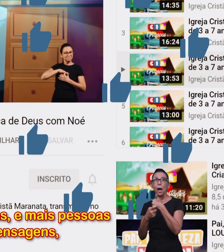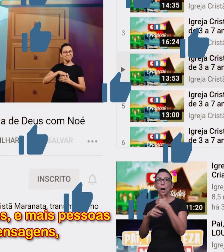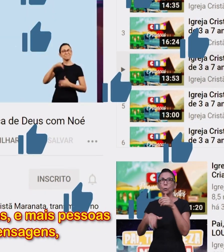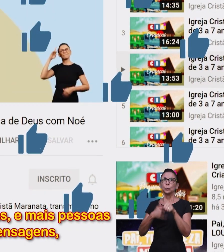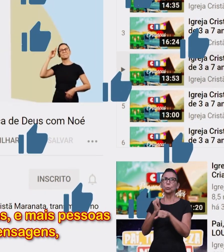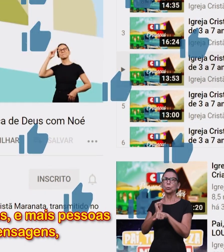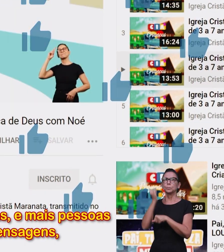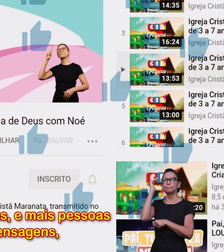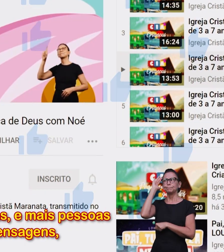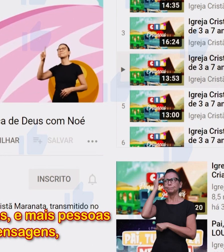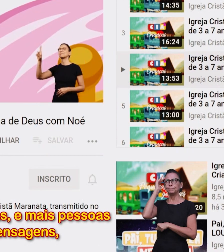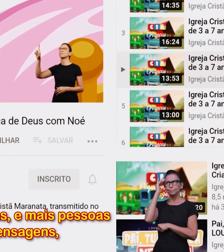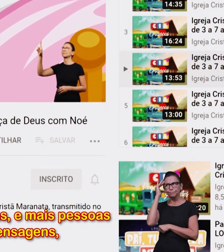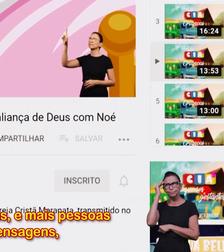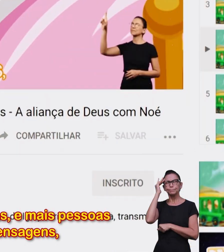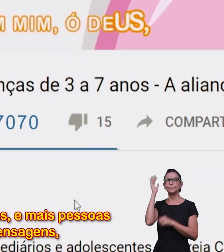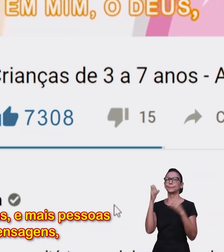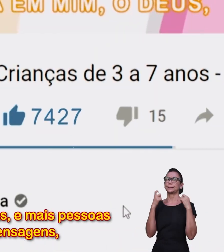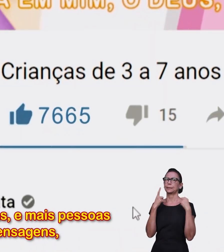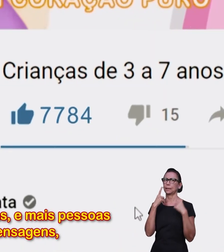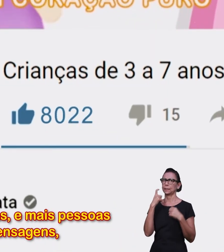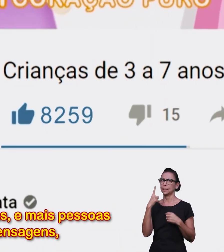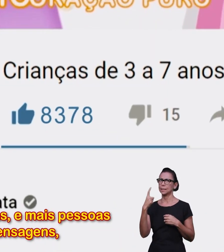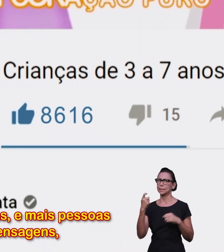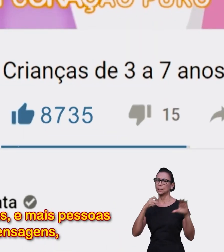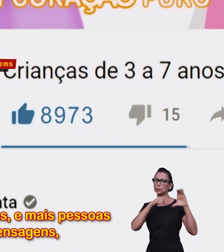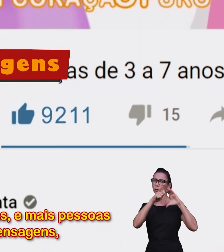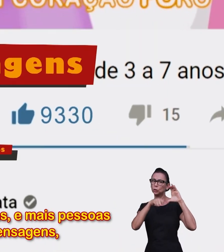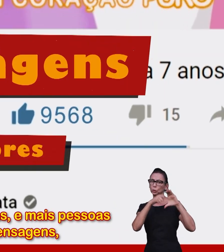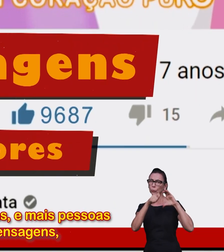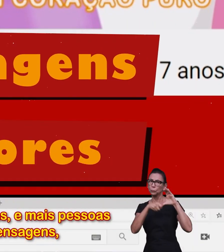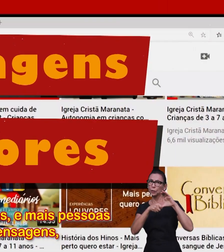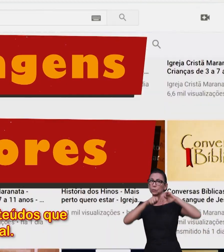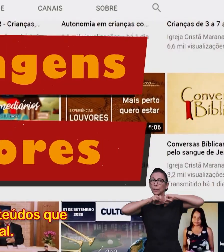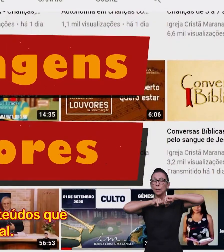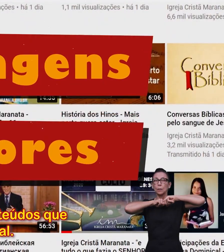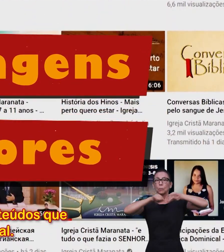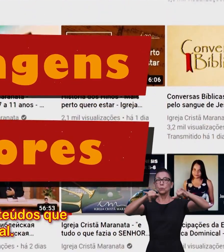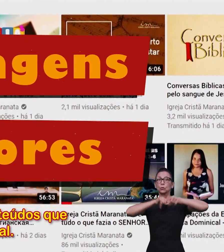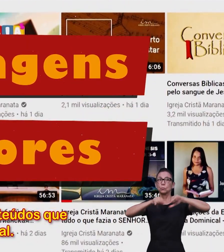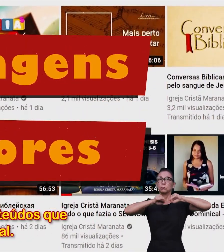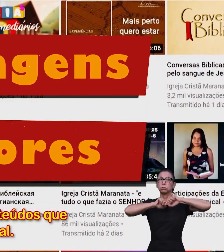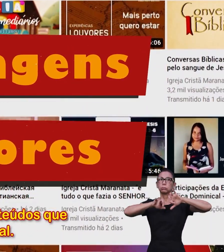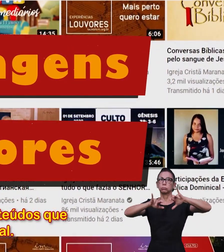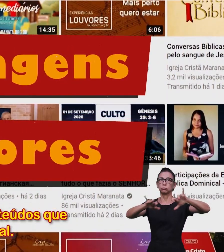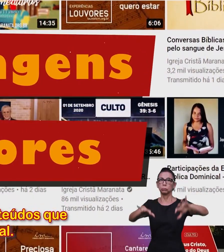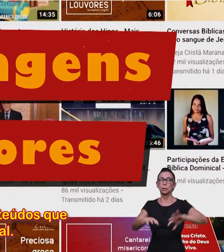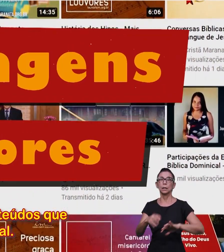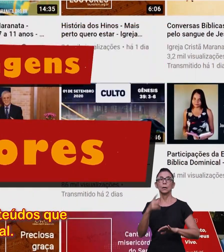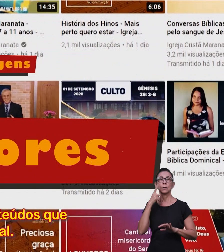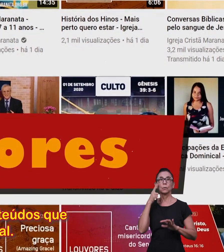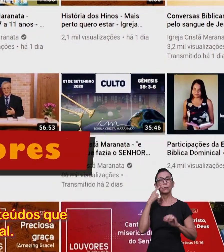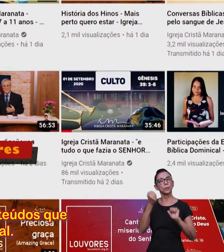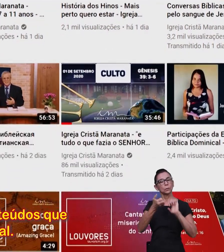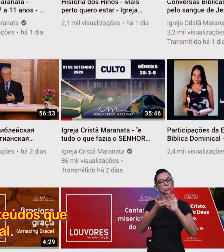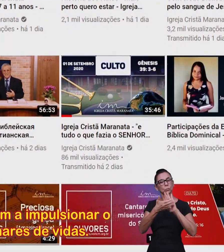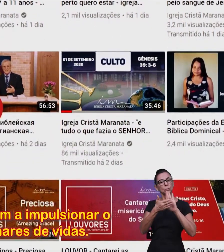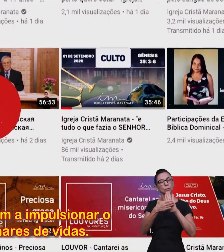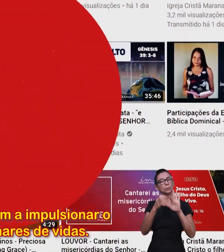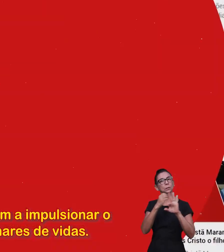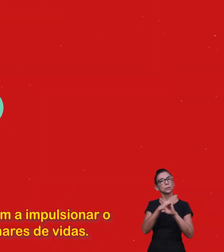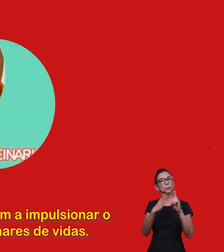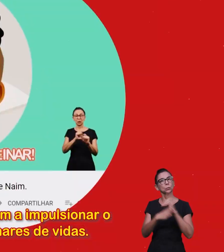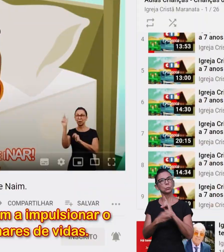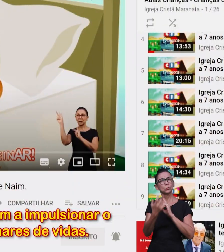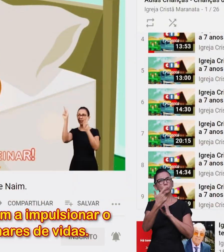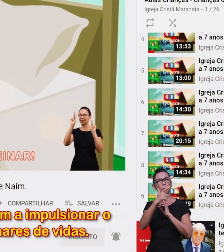vai interessar a mais pessoas e mais pessoas vão conhecer as mensagens, louvores e outros conteúdos que estão no canal.